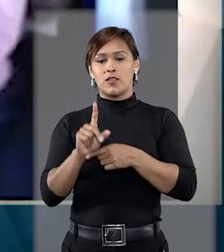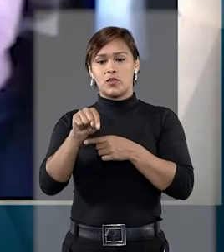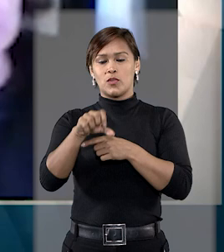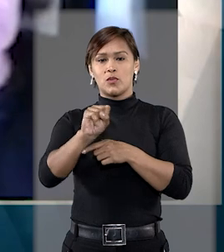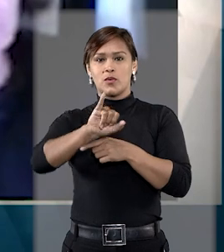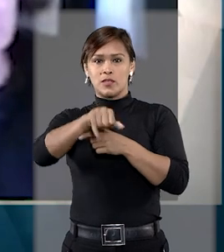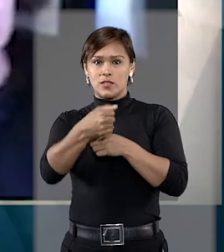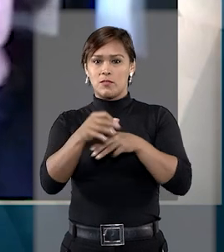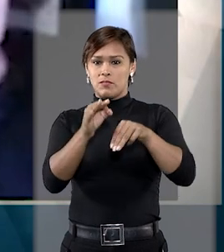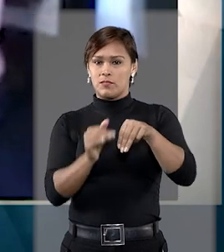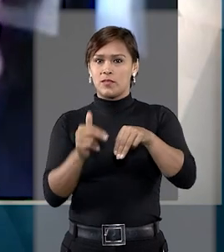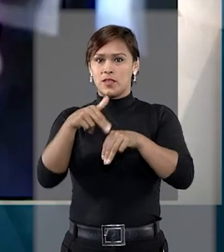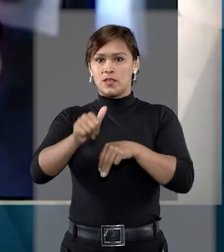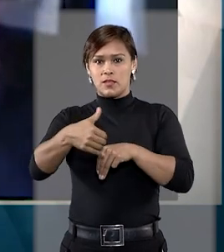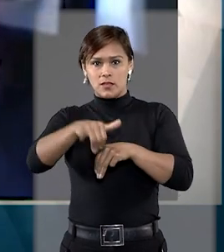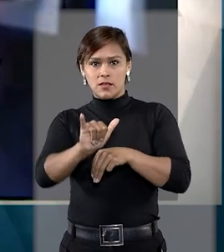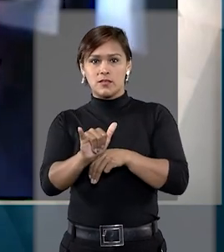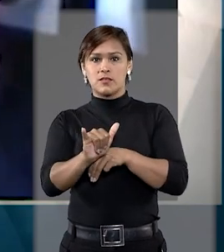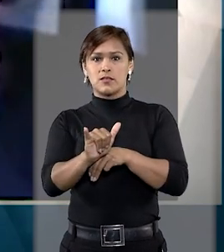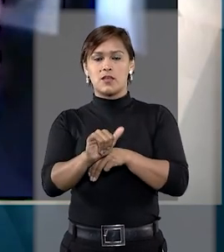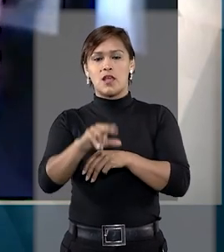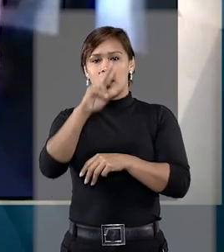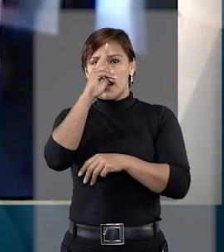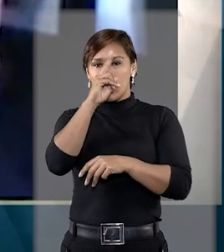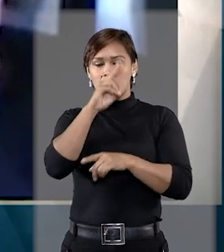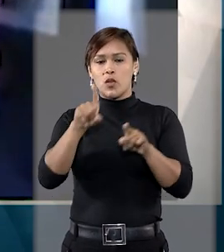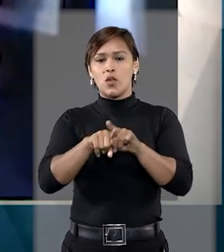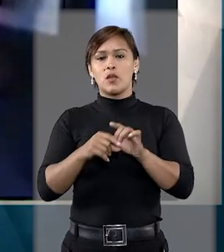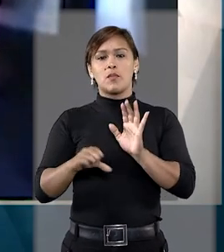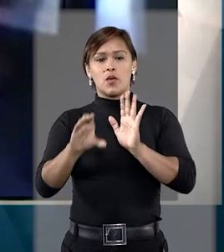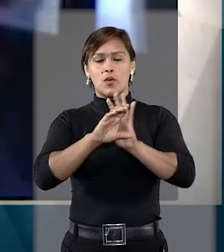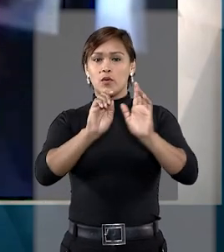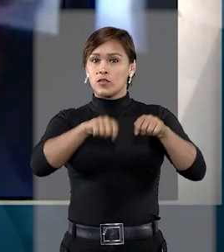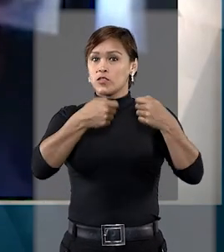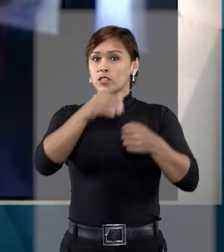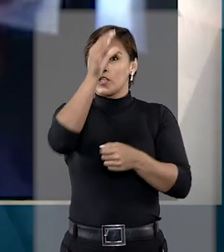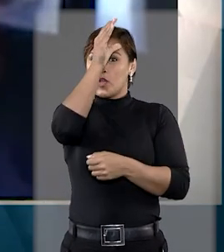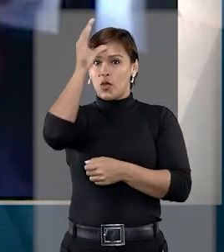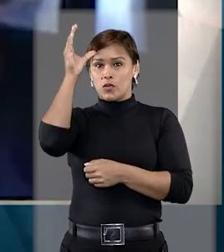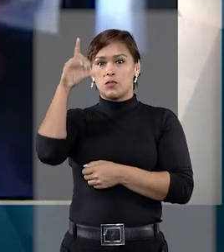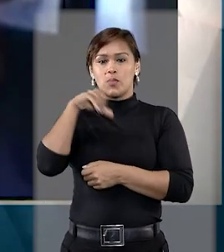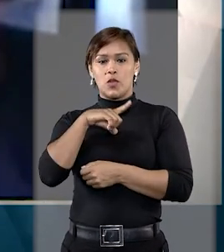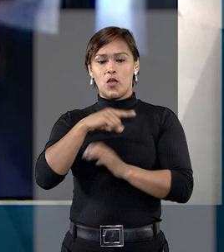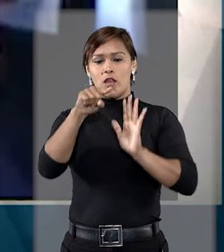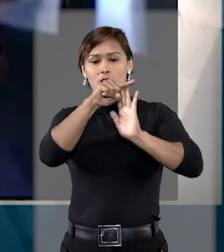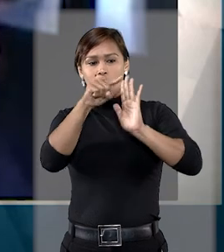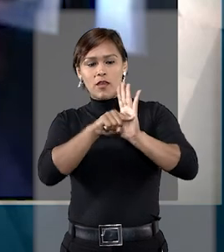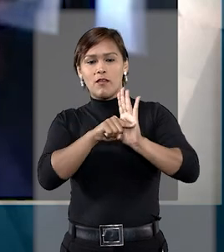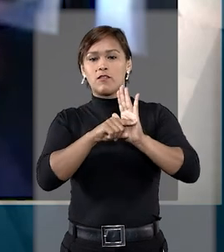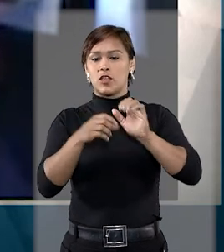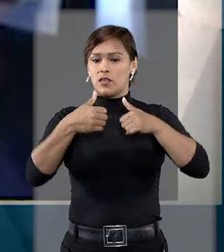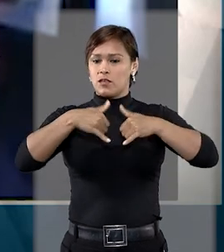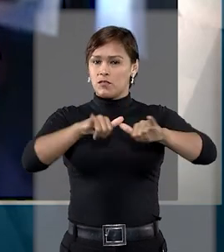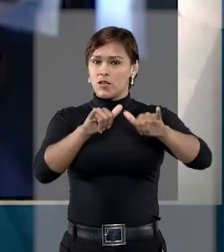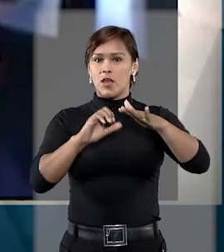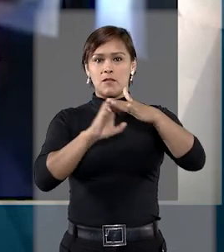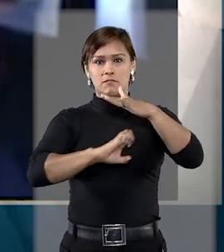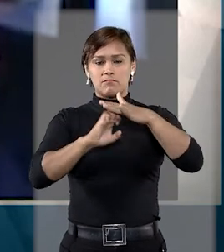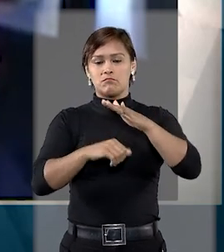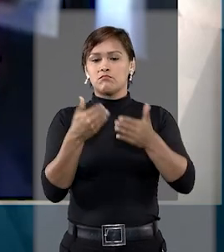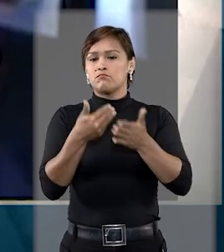no STJ, ministra Nancy Andrighi, ressaltou que o Código de Defesa do Consumidor define que o fornecedor